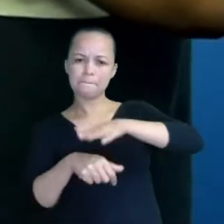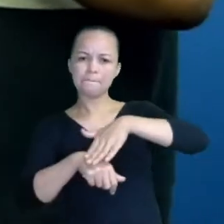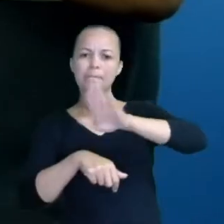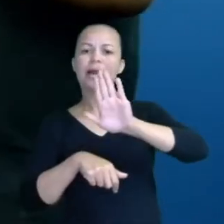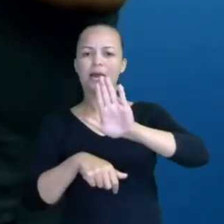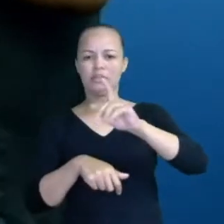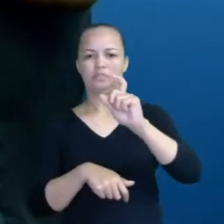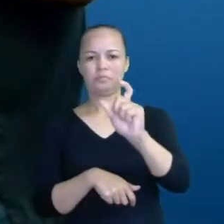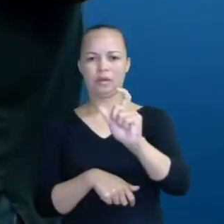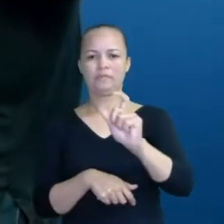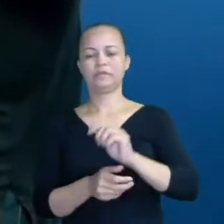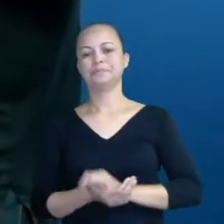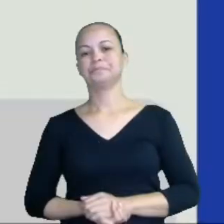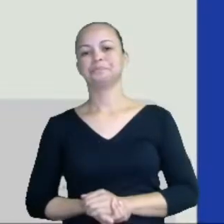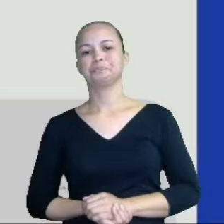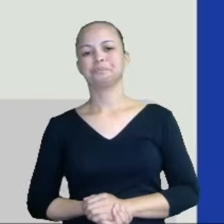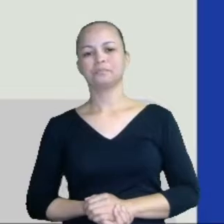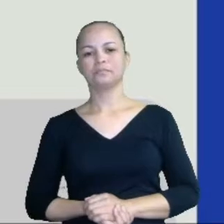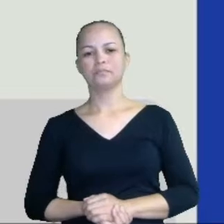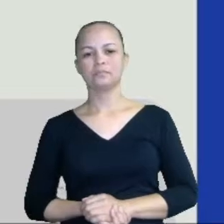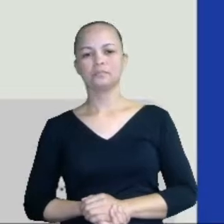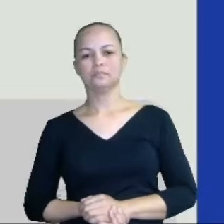palavra.